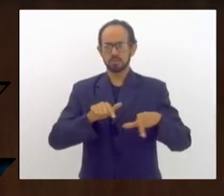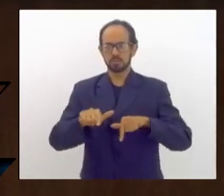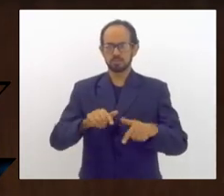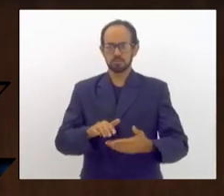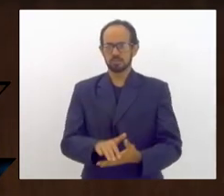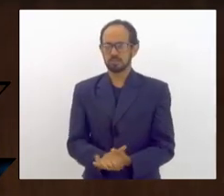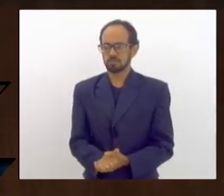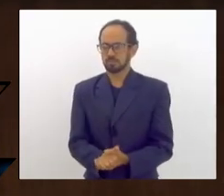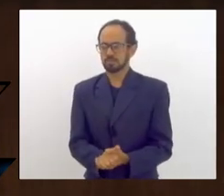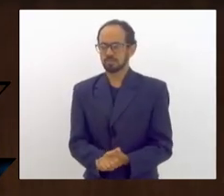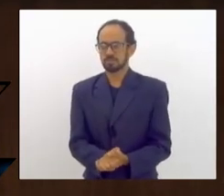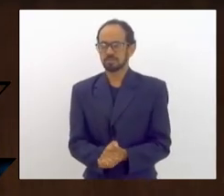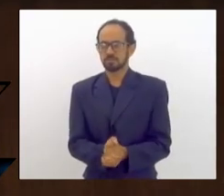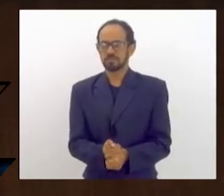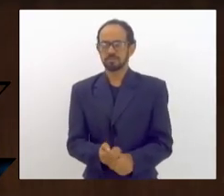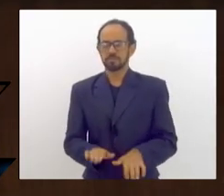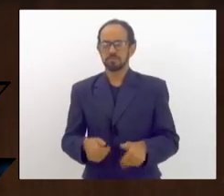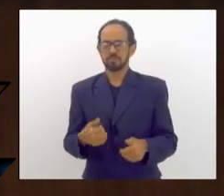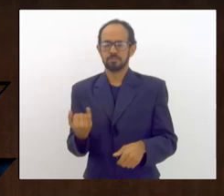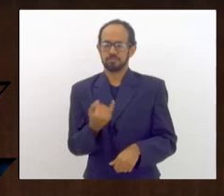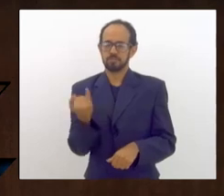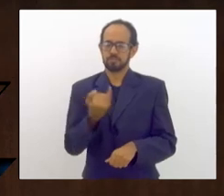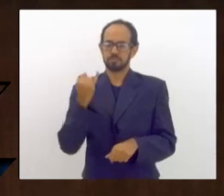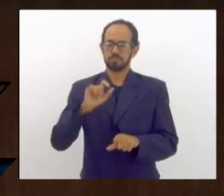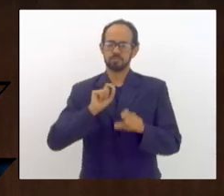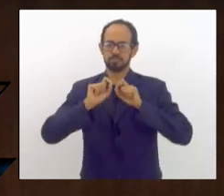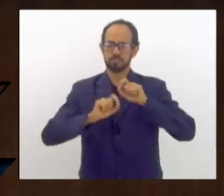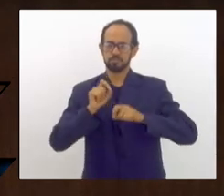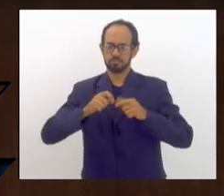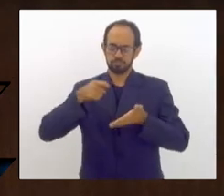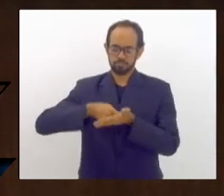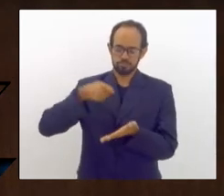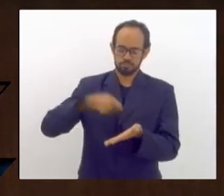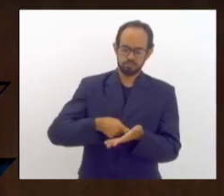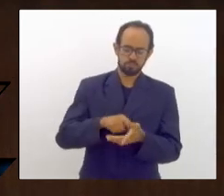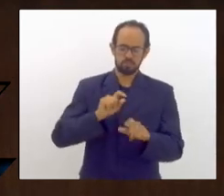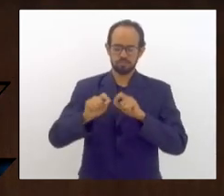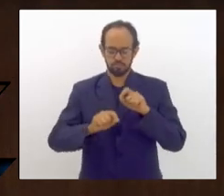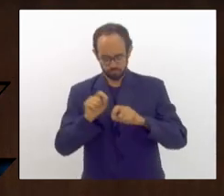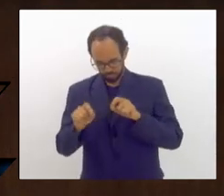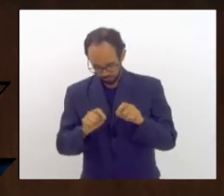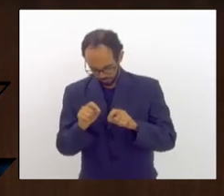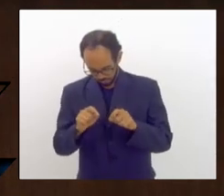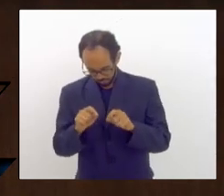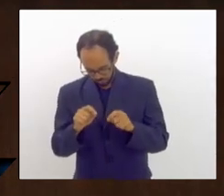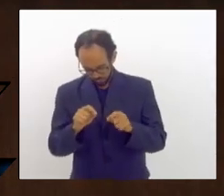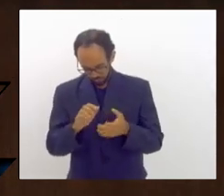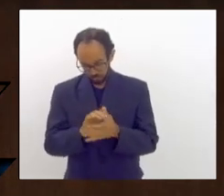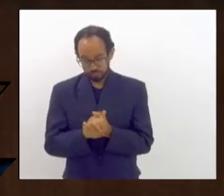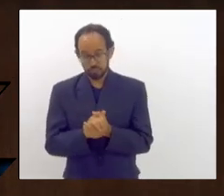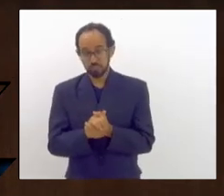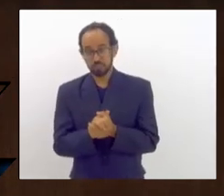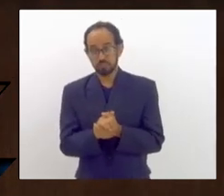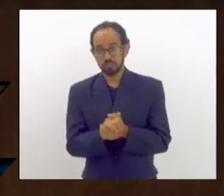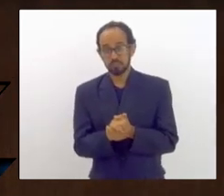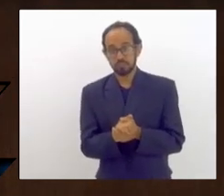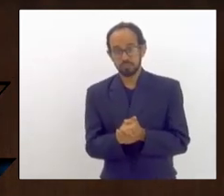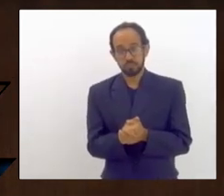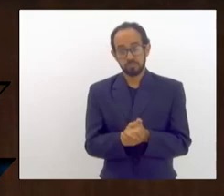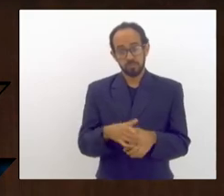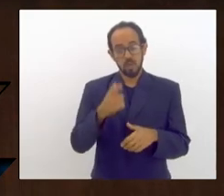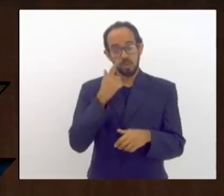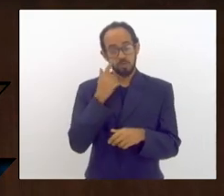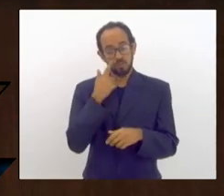exigência importante, uma exigência. E é importante entender isso também, eu vi esse debate sendo feito ontem de